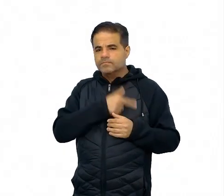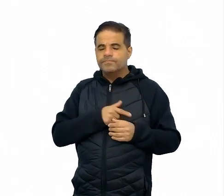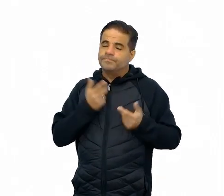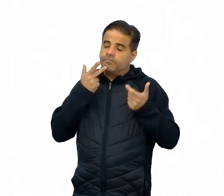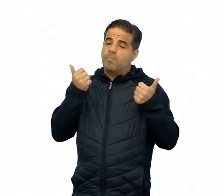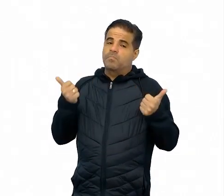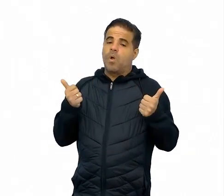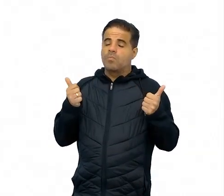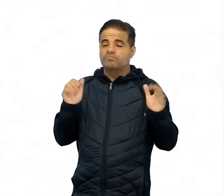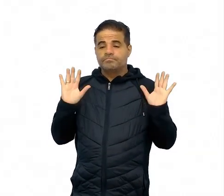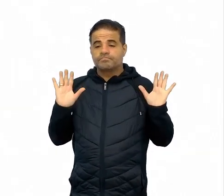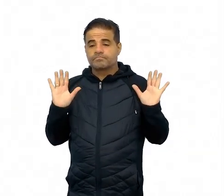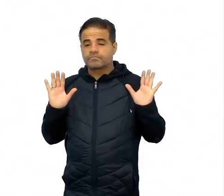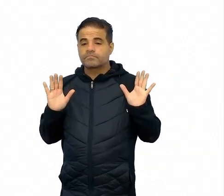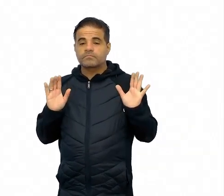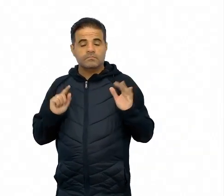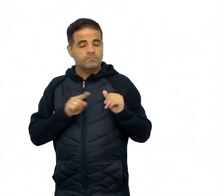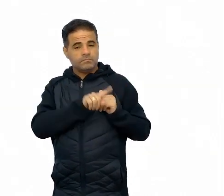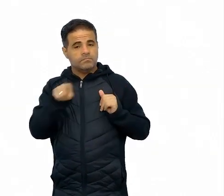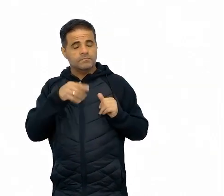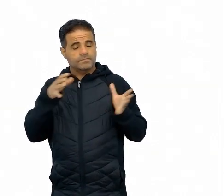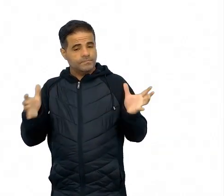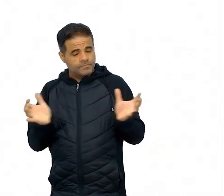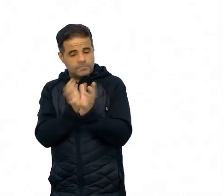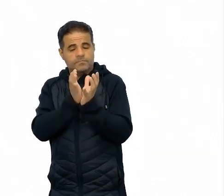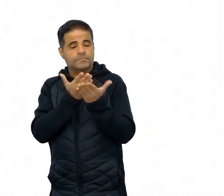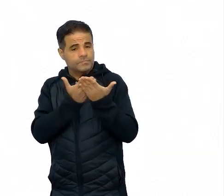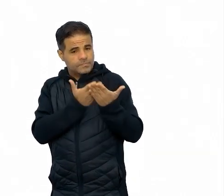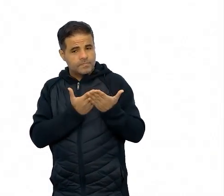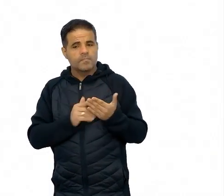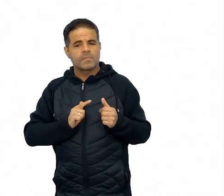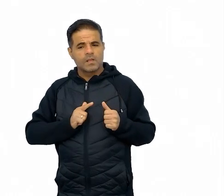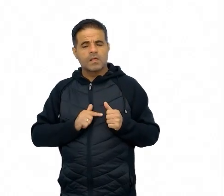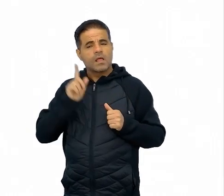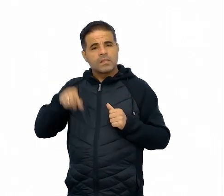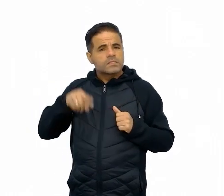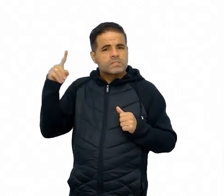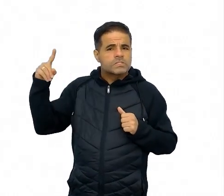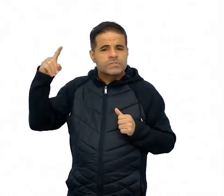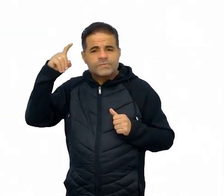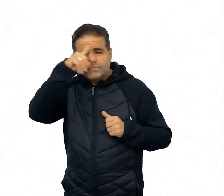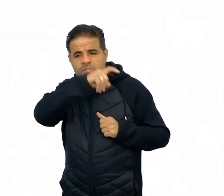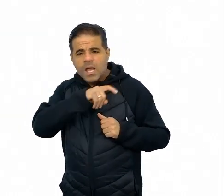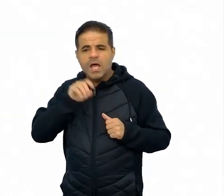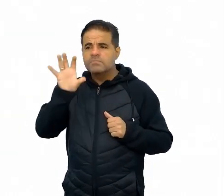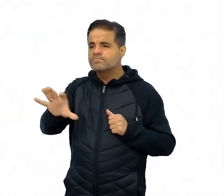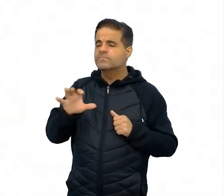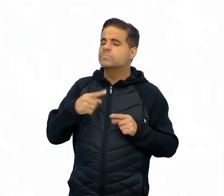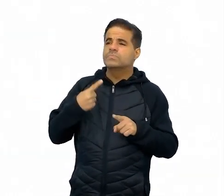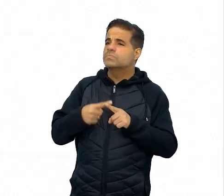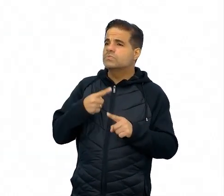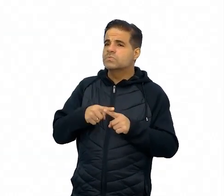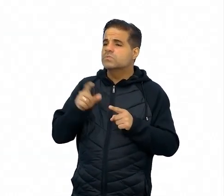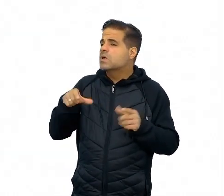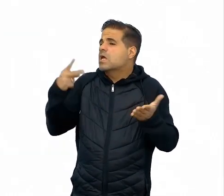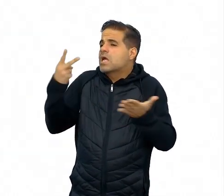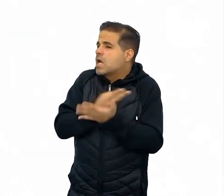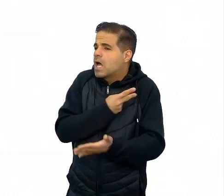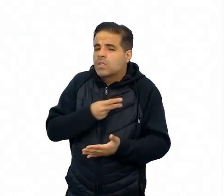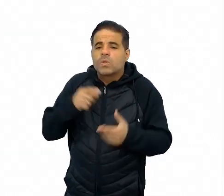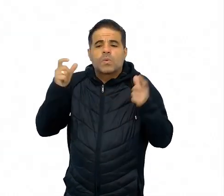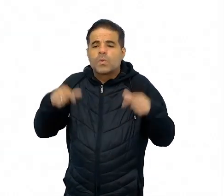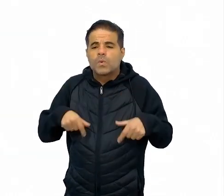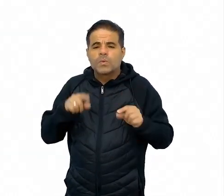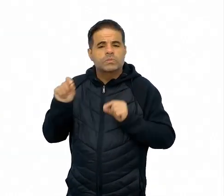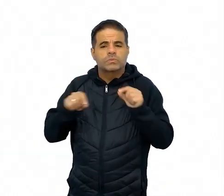bom, aquele grupo de estudantes, eles têm dificuldade nisso, porque onde eles estão errando,